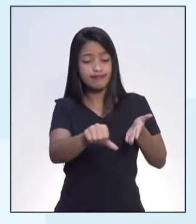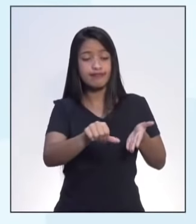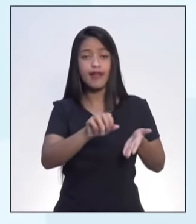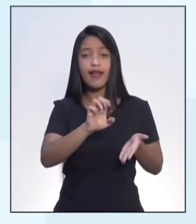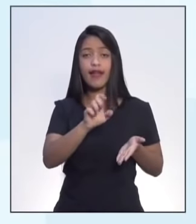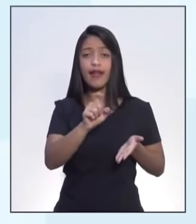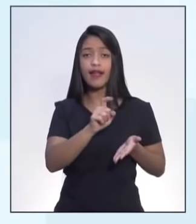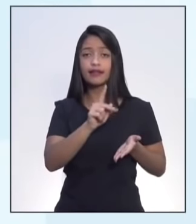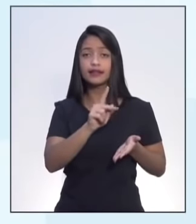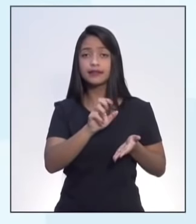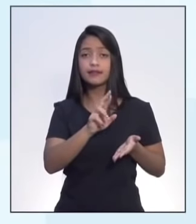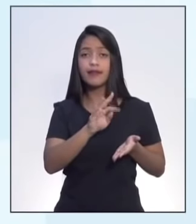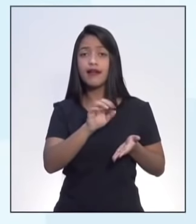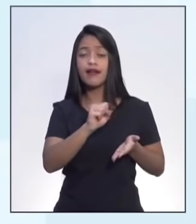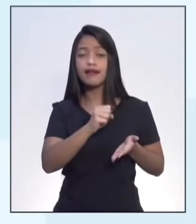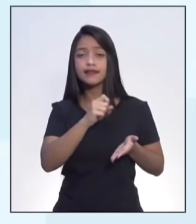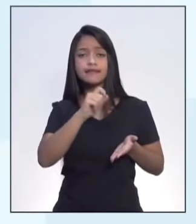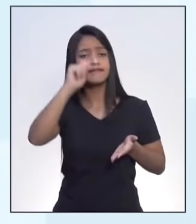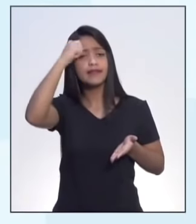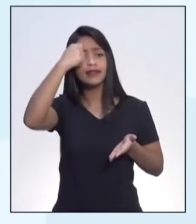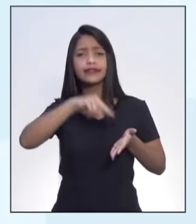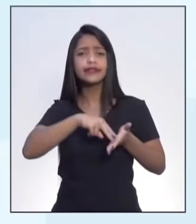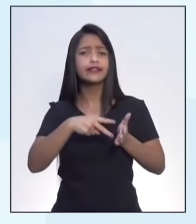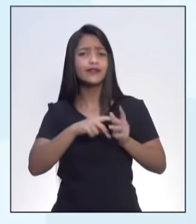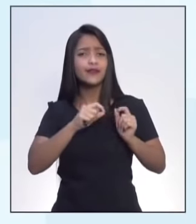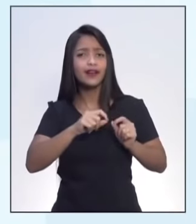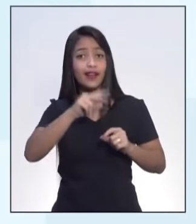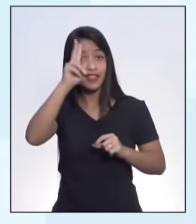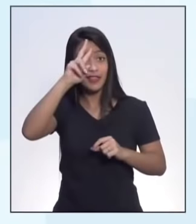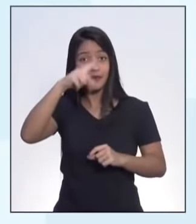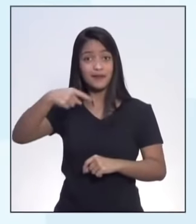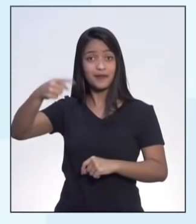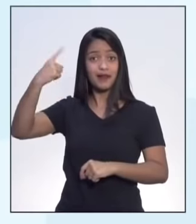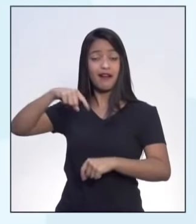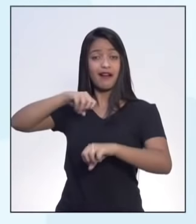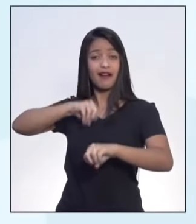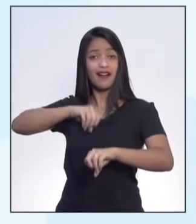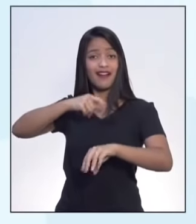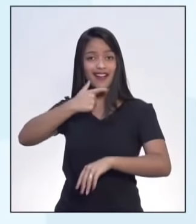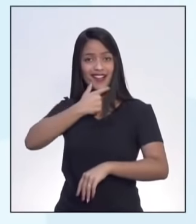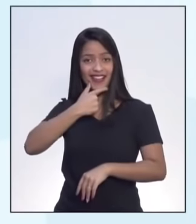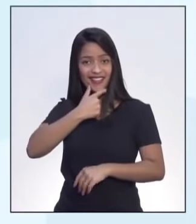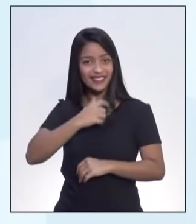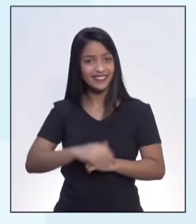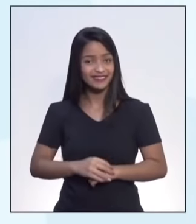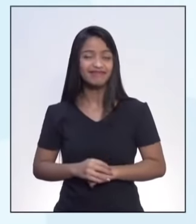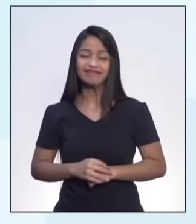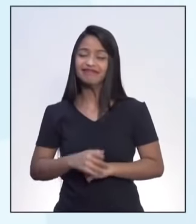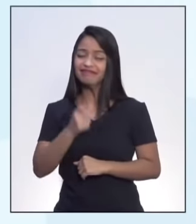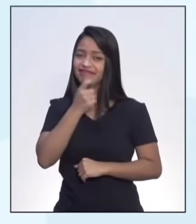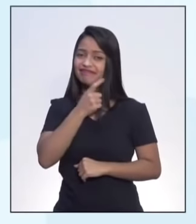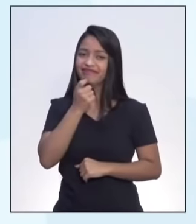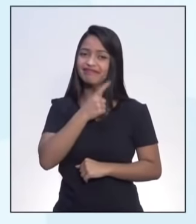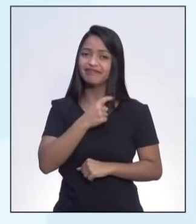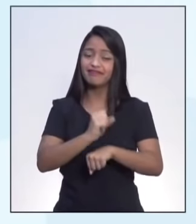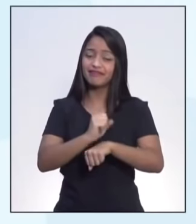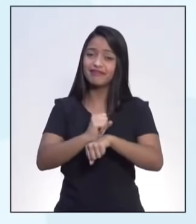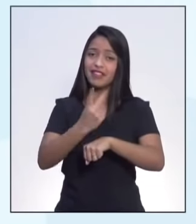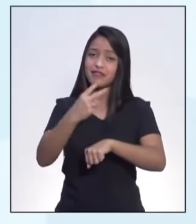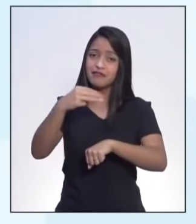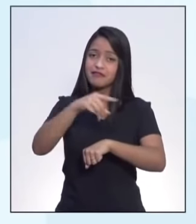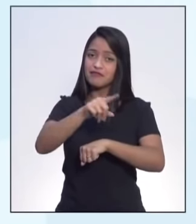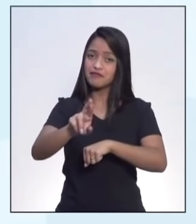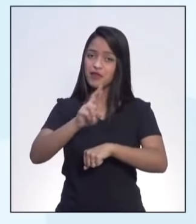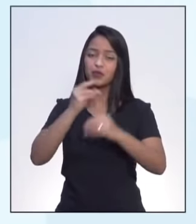gente? Dá para dar uma incrementada? Dá uma sequência aí. Tá? Exatamente. Então, 2 minutinhos para